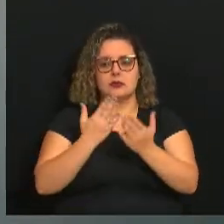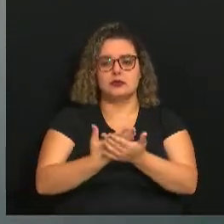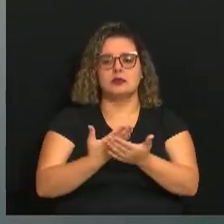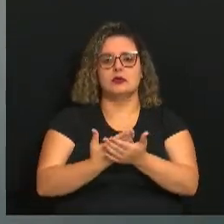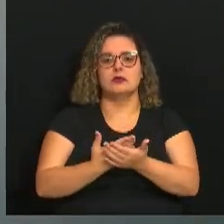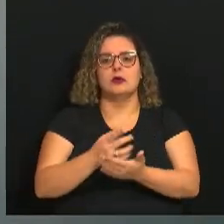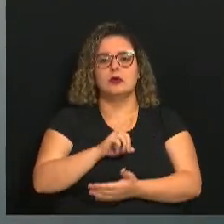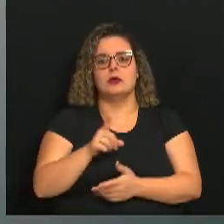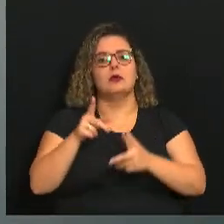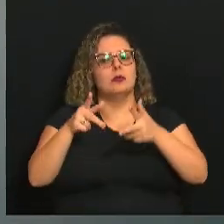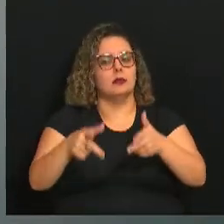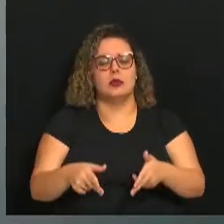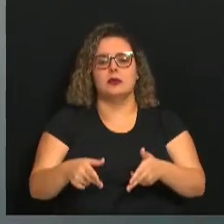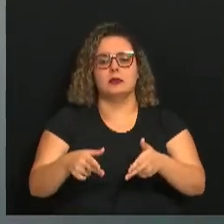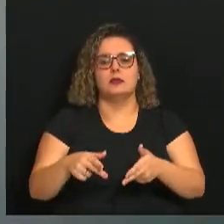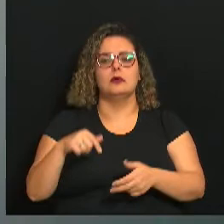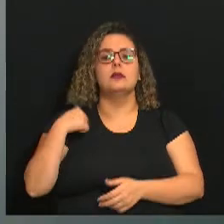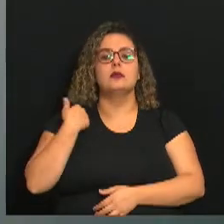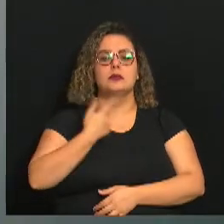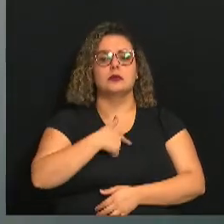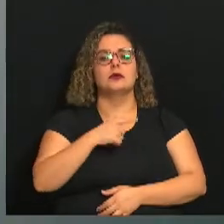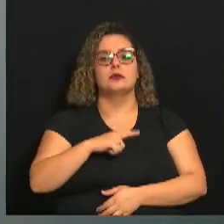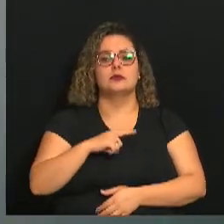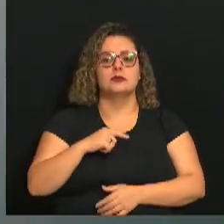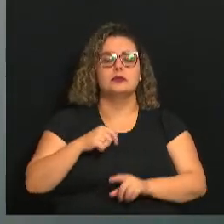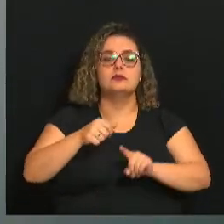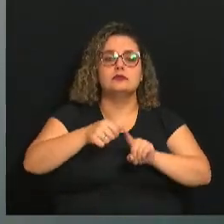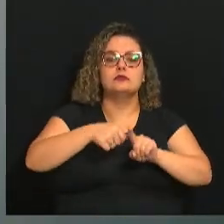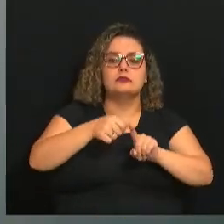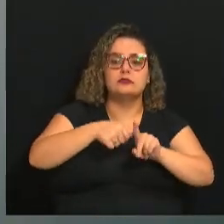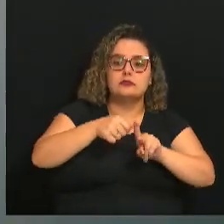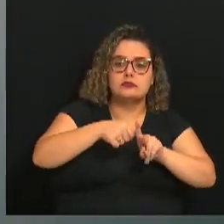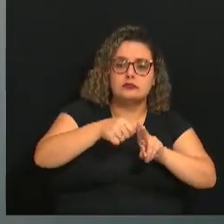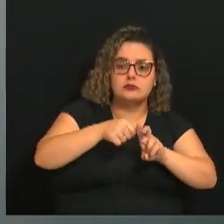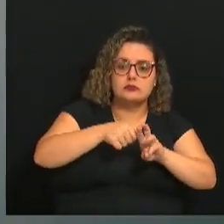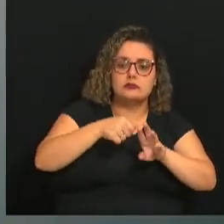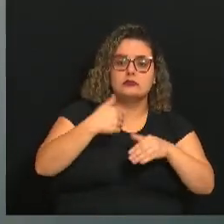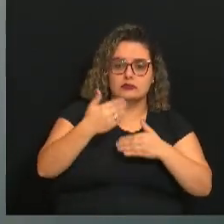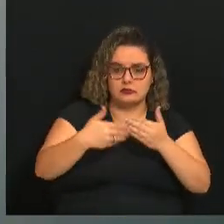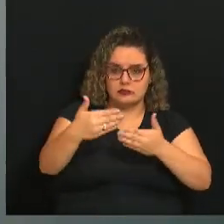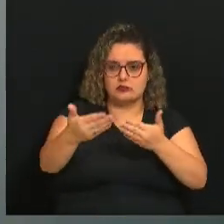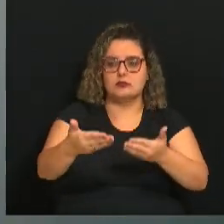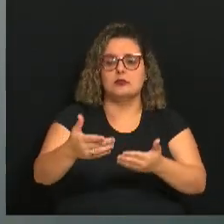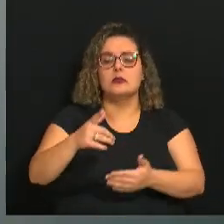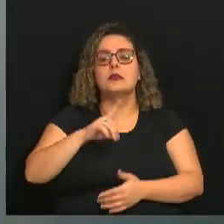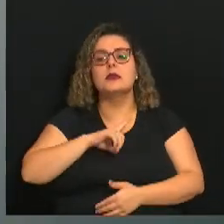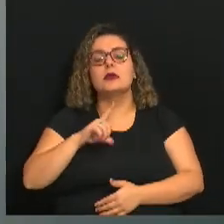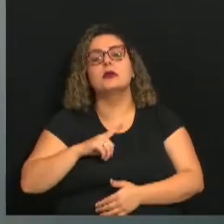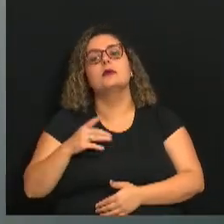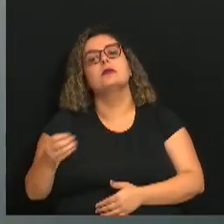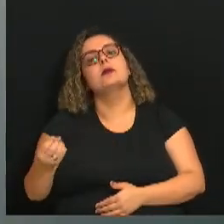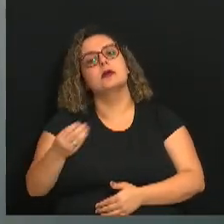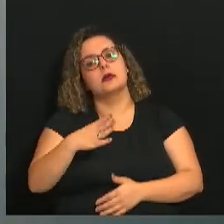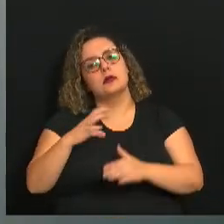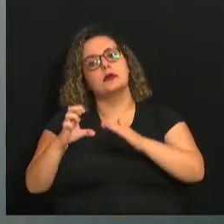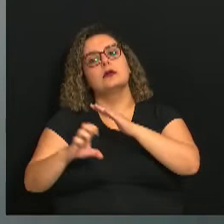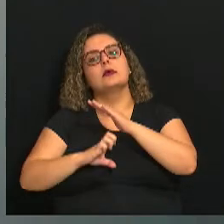ocorre? Nós teremos aí, nos próximos meses, certamente nós teremos uma nova empresa de